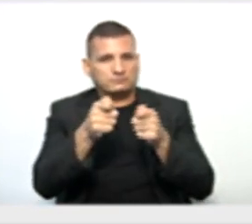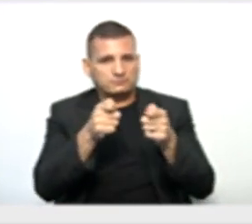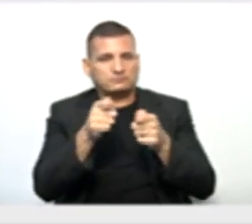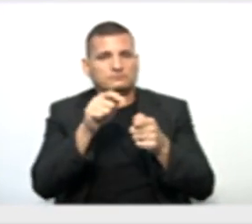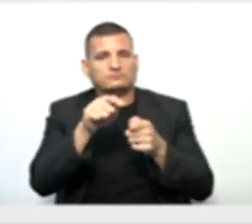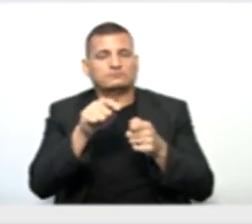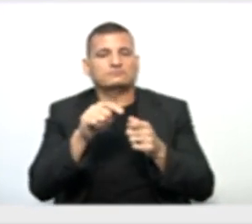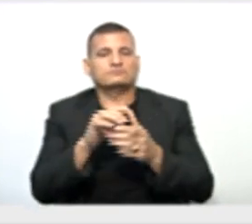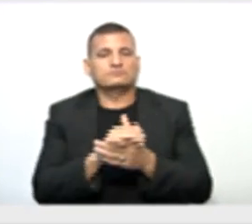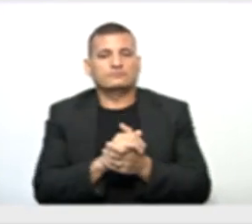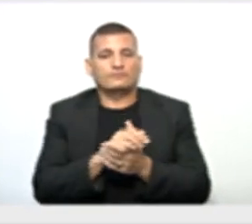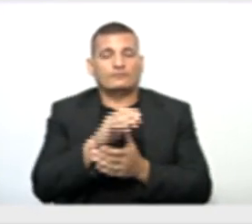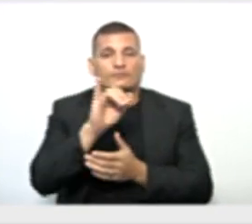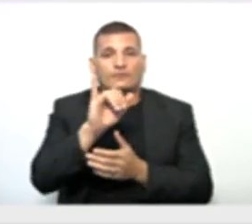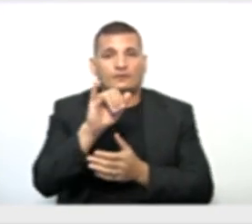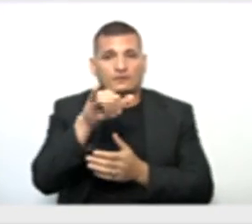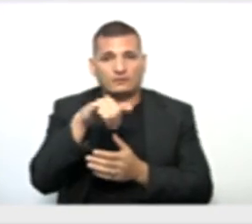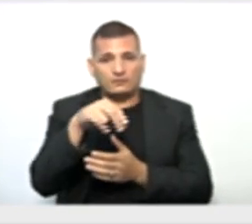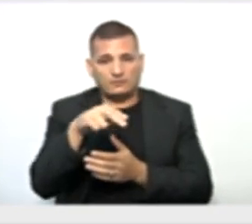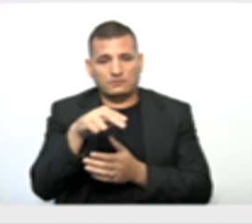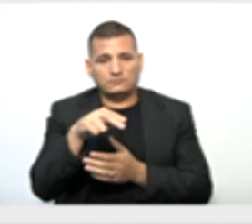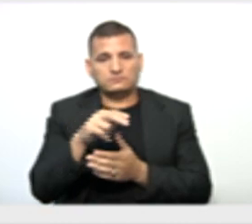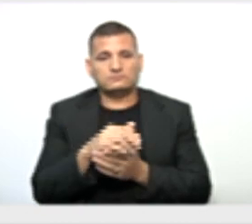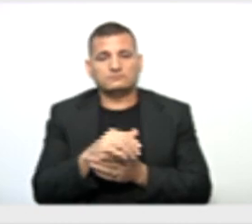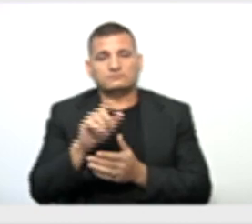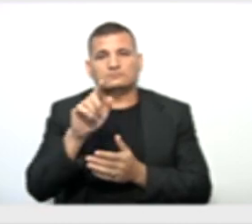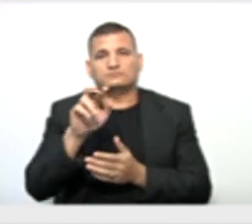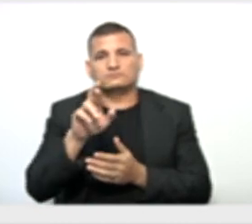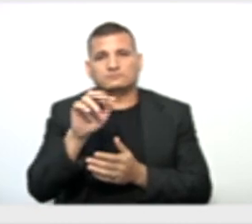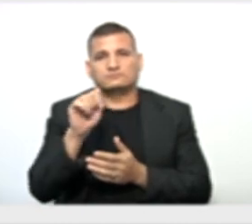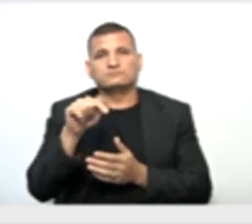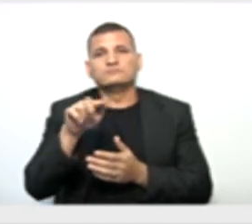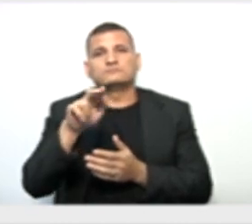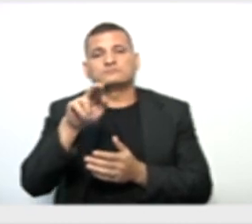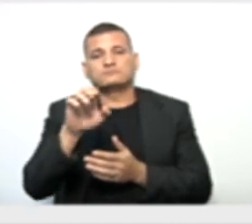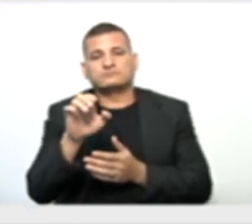eu digito in range